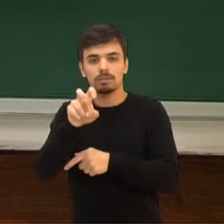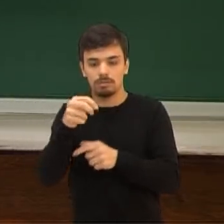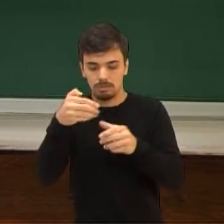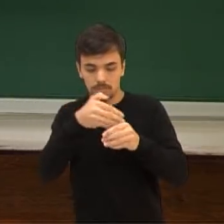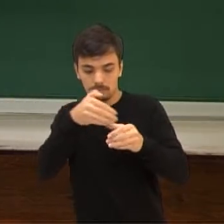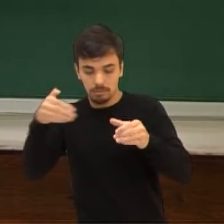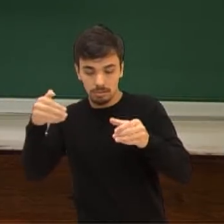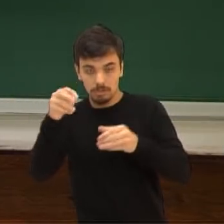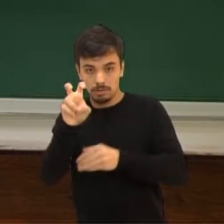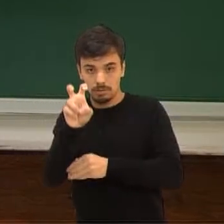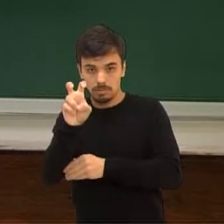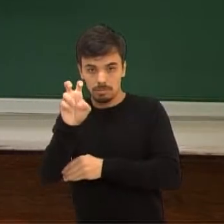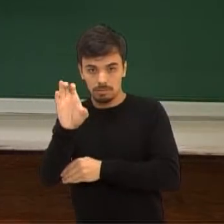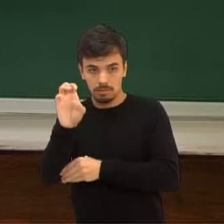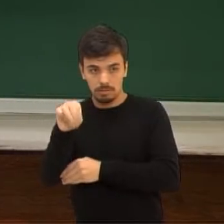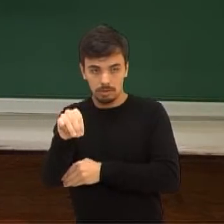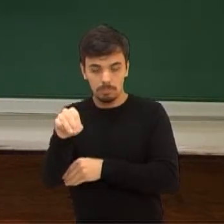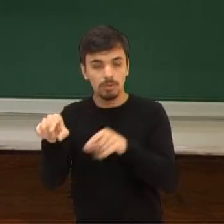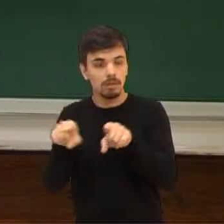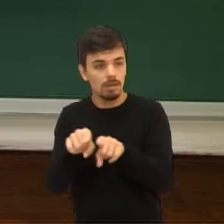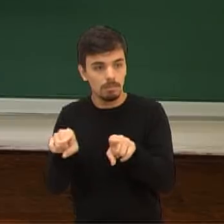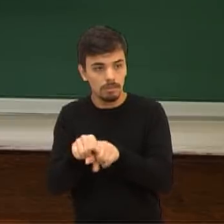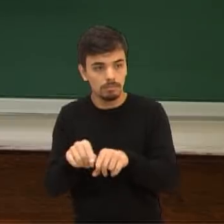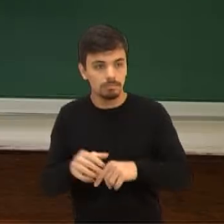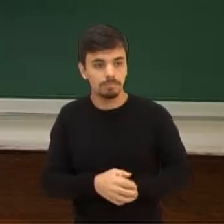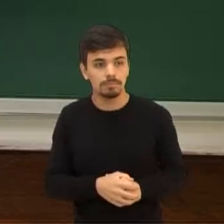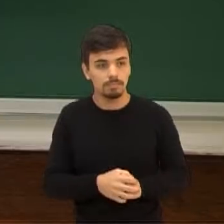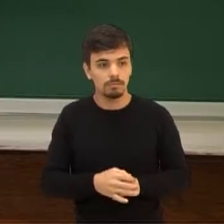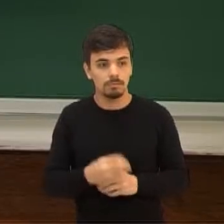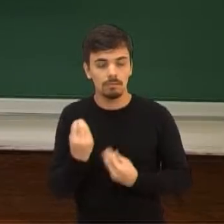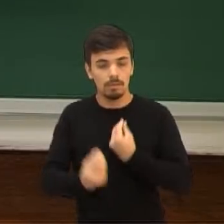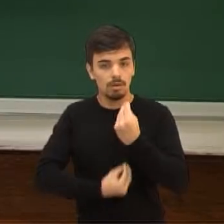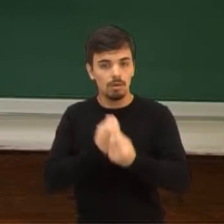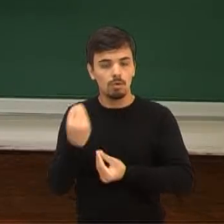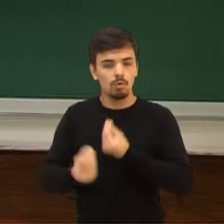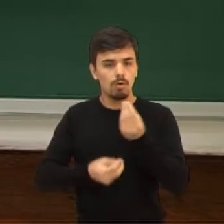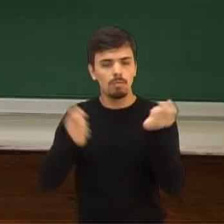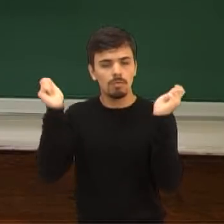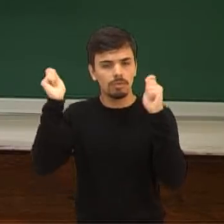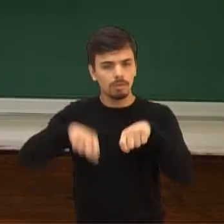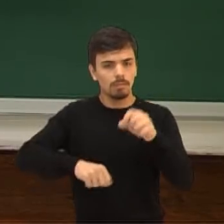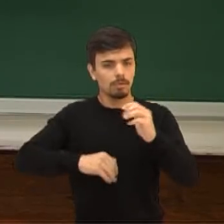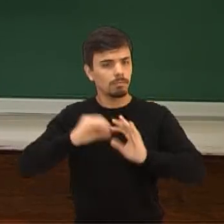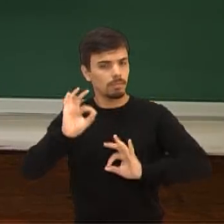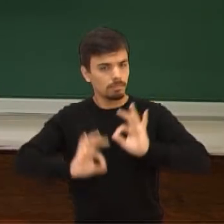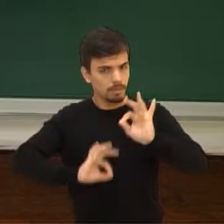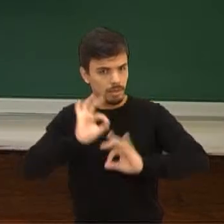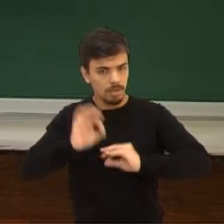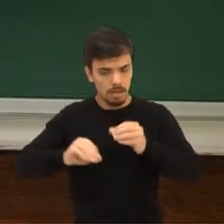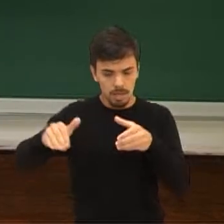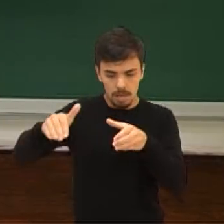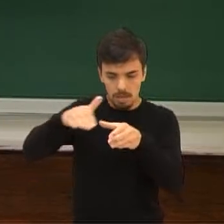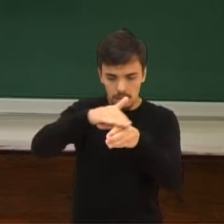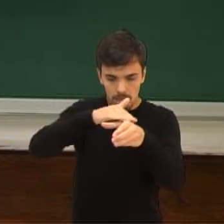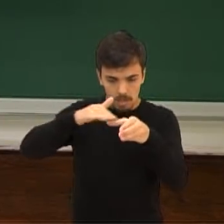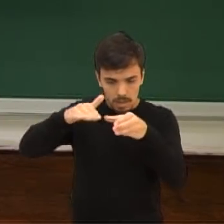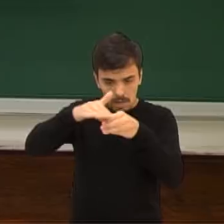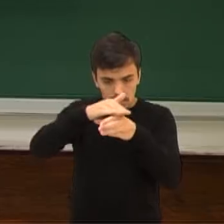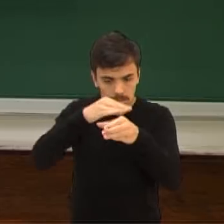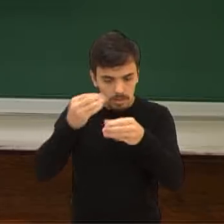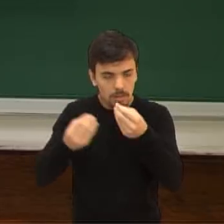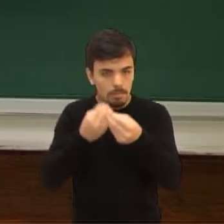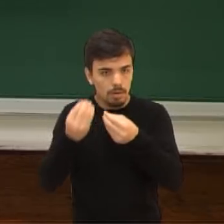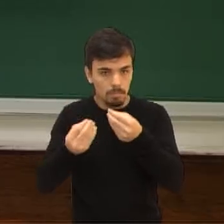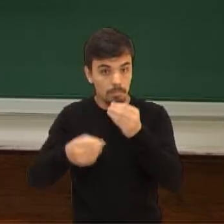largura. Como que eu posso montar a tampa do nosso cilindro? Porque primeiro a gente